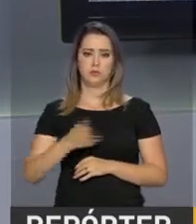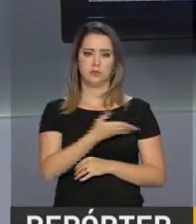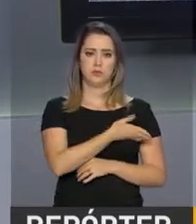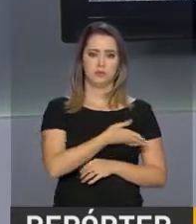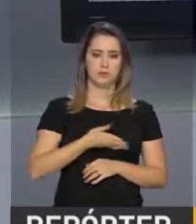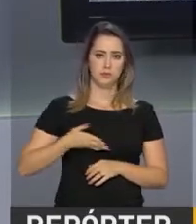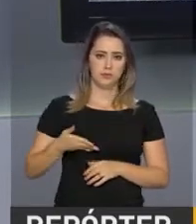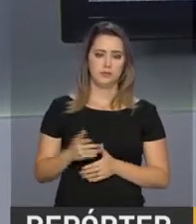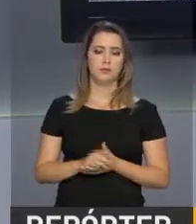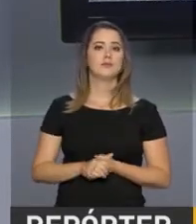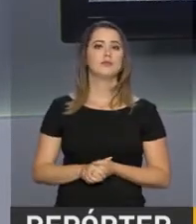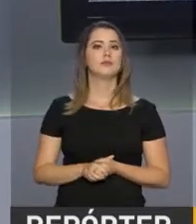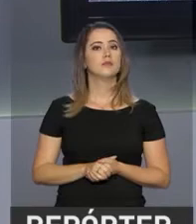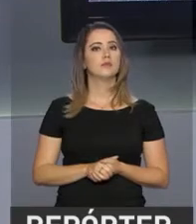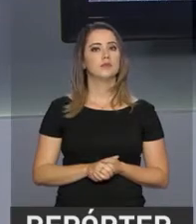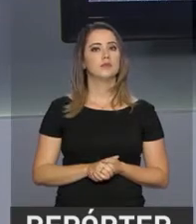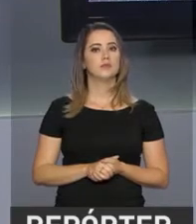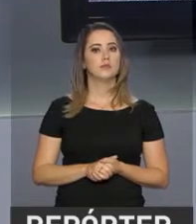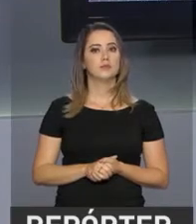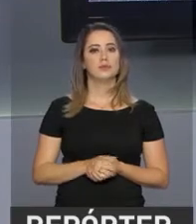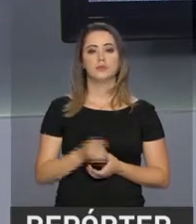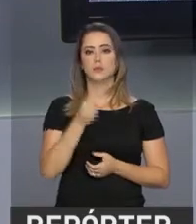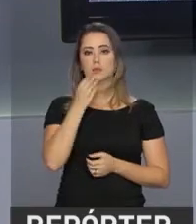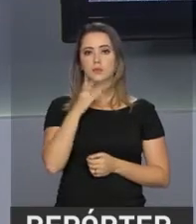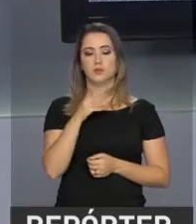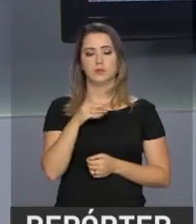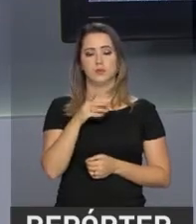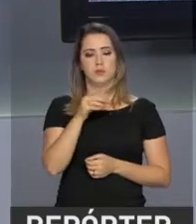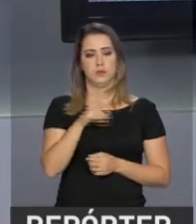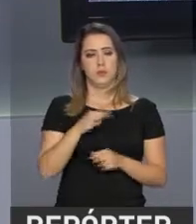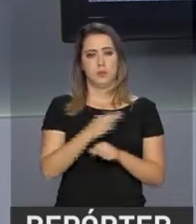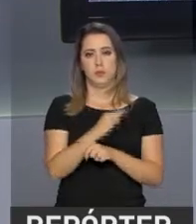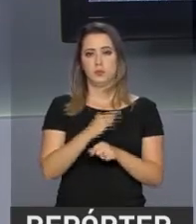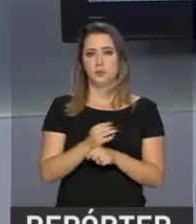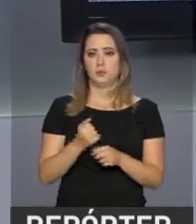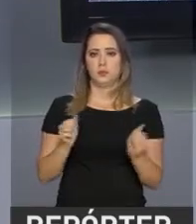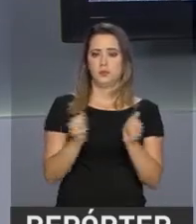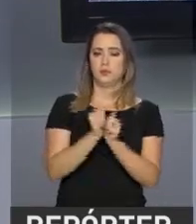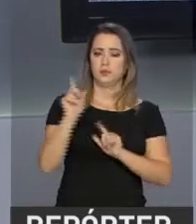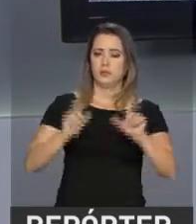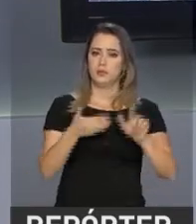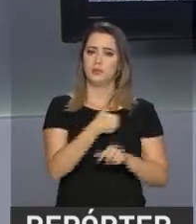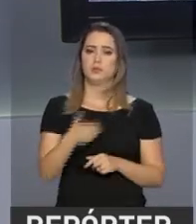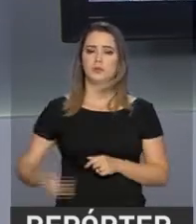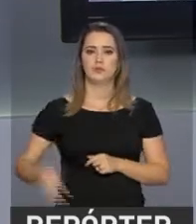também está na página da NBR na internet. Um bom feriado para você e continue com a gente